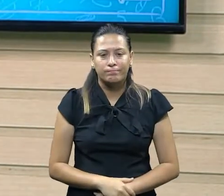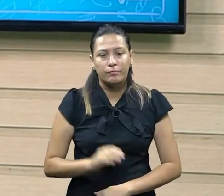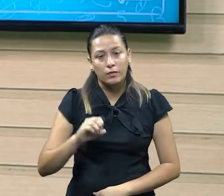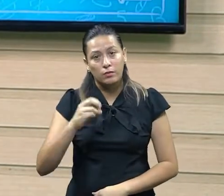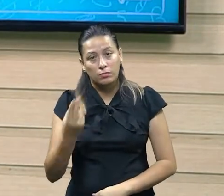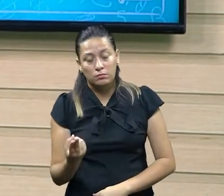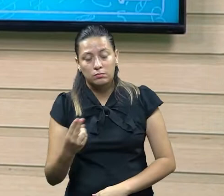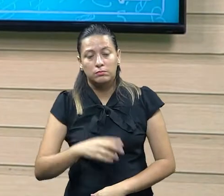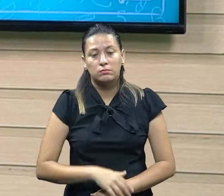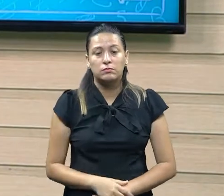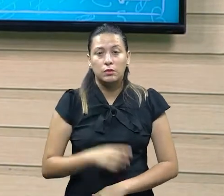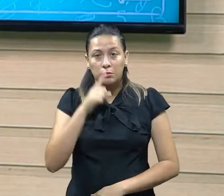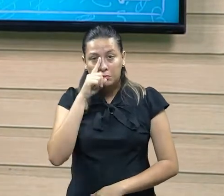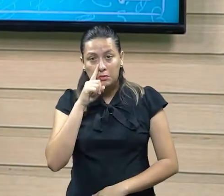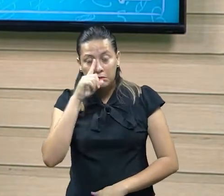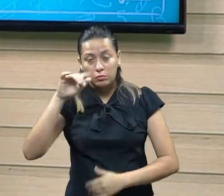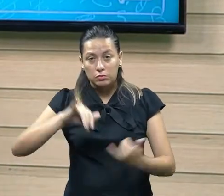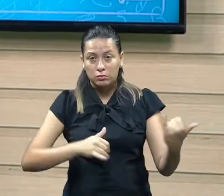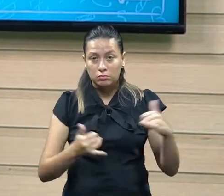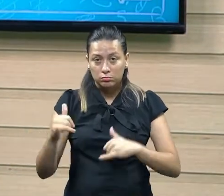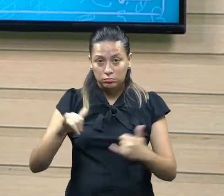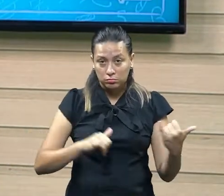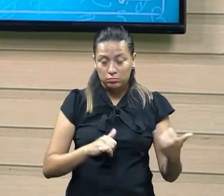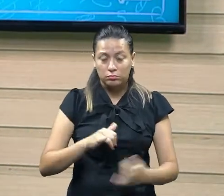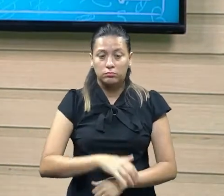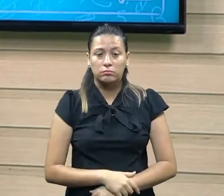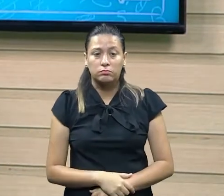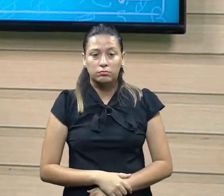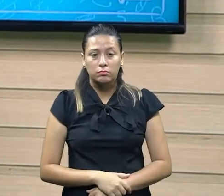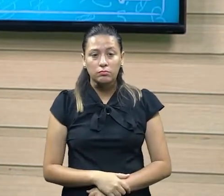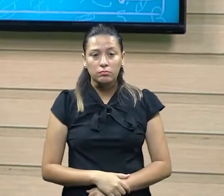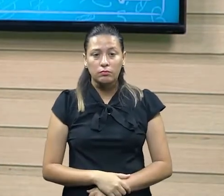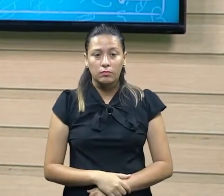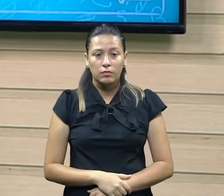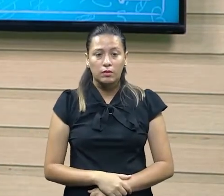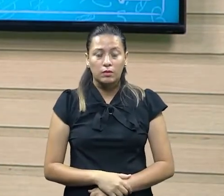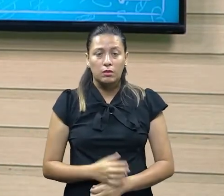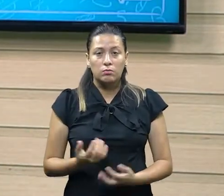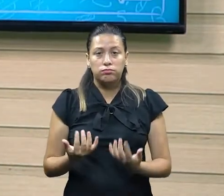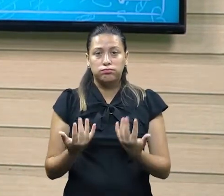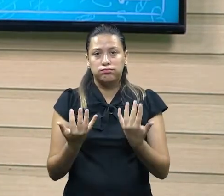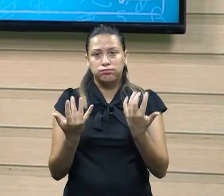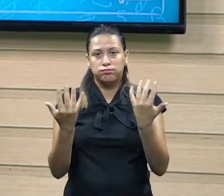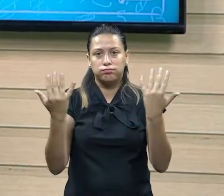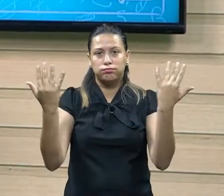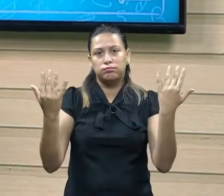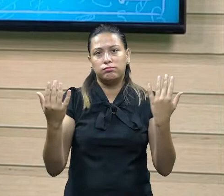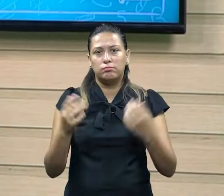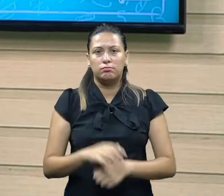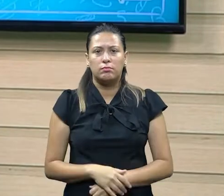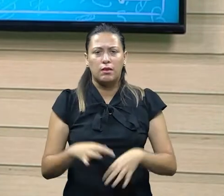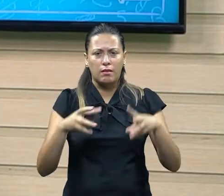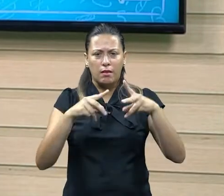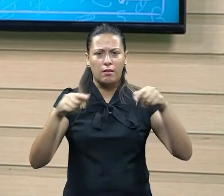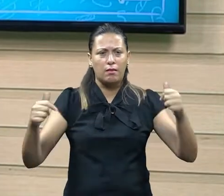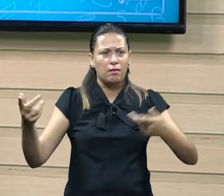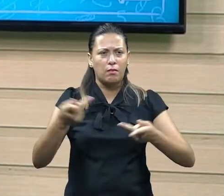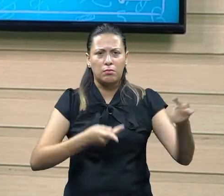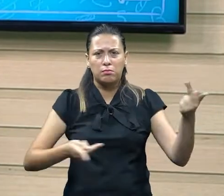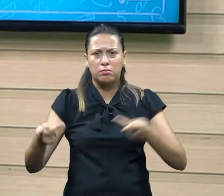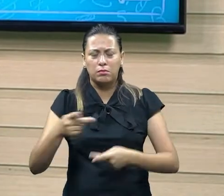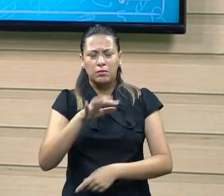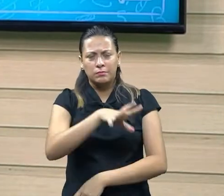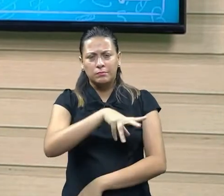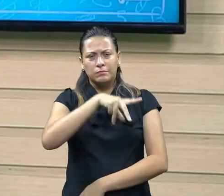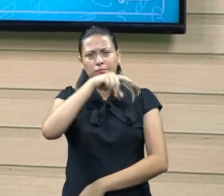ainda, os riscos químicos, fumaça, poeira, tudo isso, se for